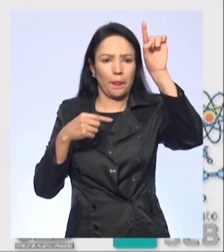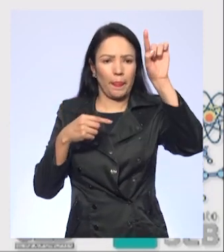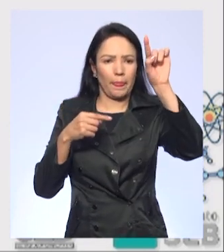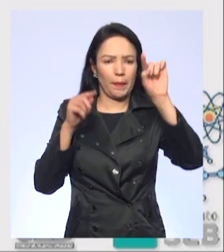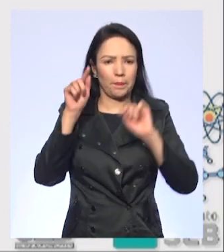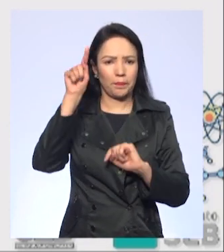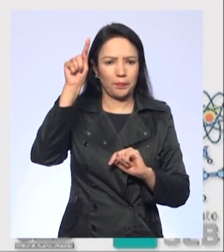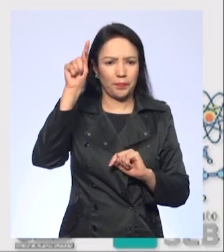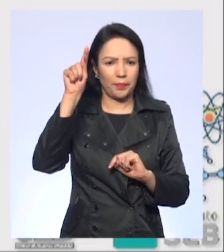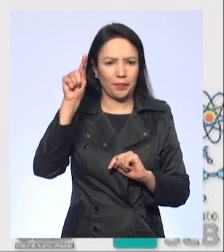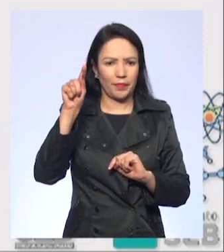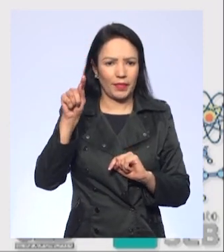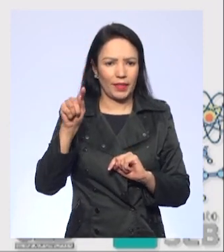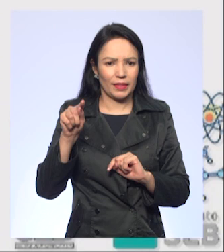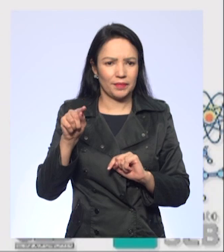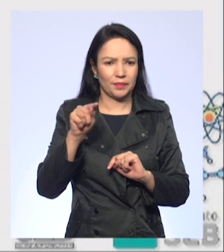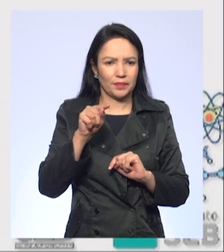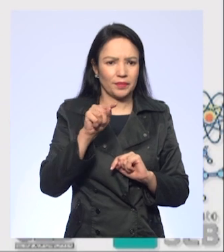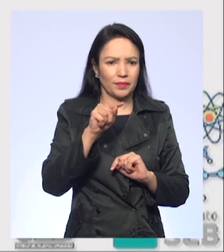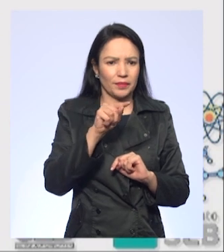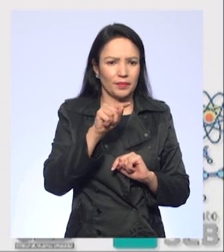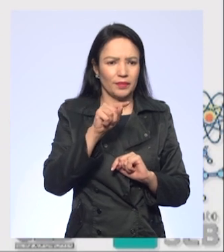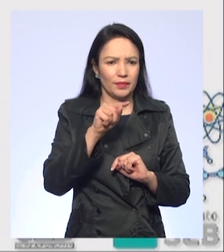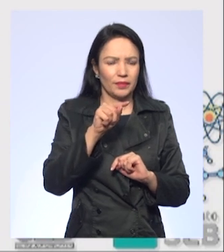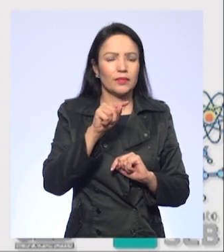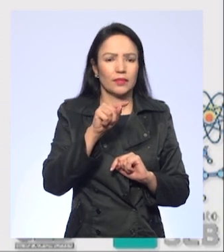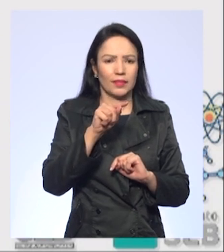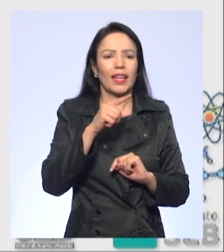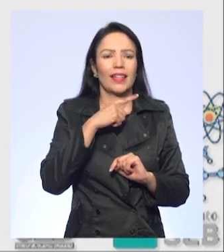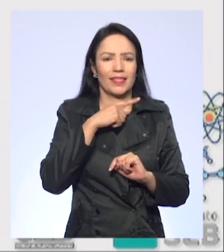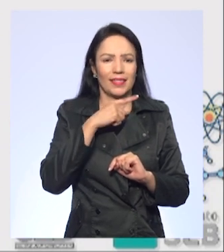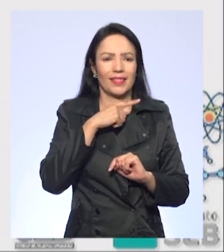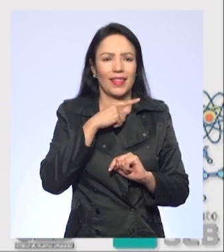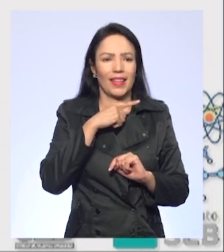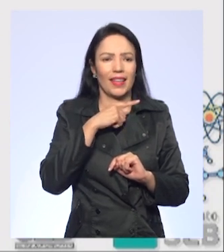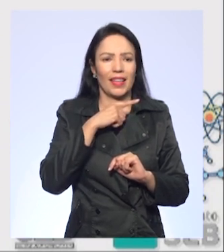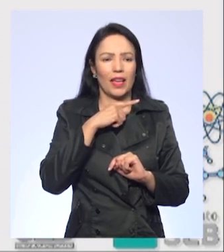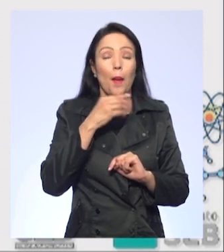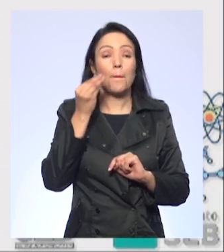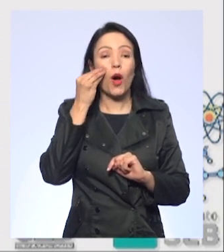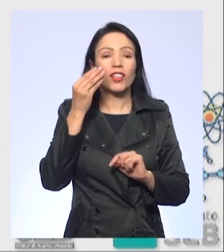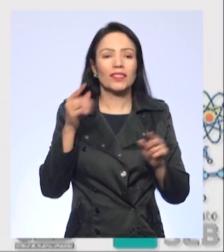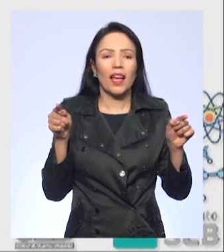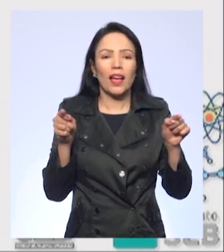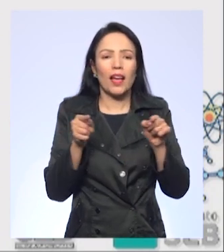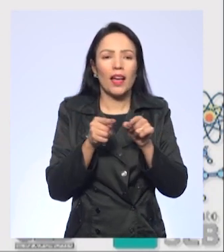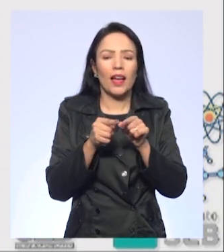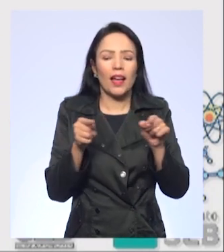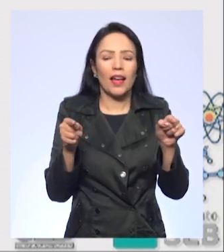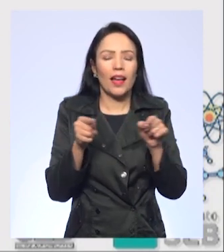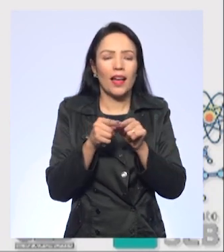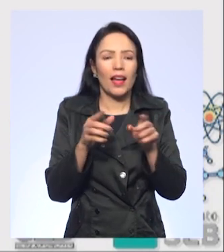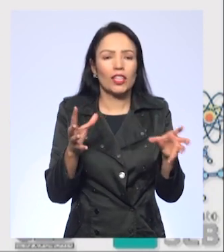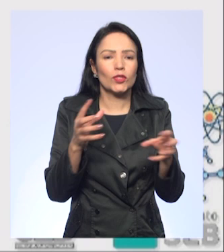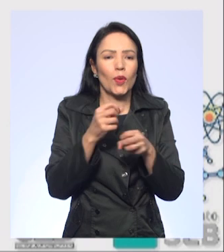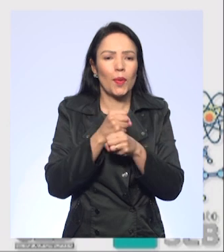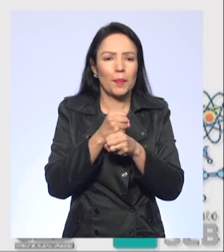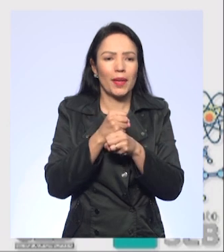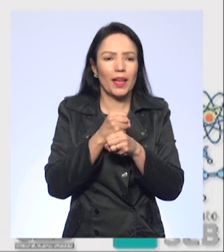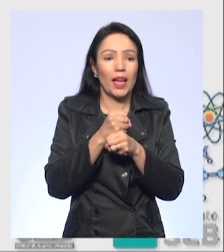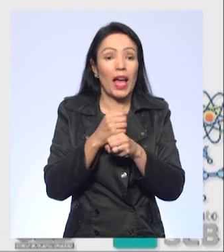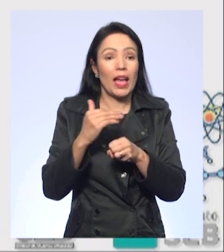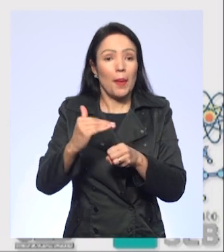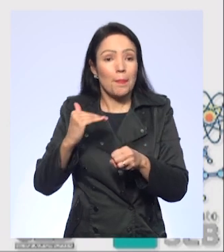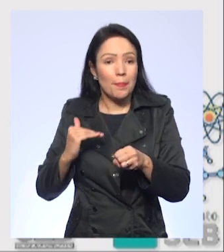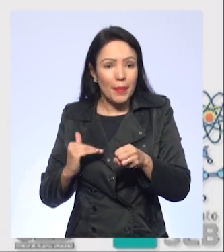essa perpendicular tracejada indica a distância entre as 2 primeiras retas, portanto, A. Fizeram a mesma coisa embaixo, ó. Traçaram